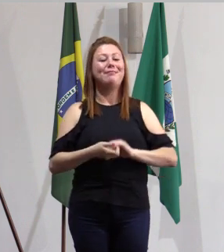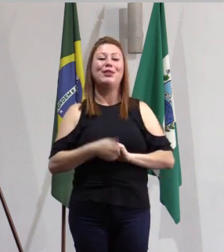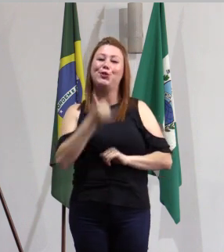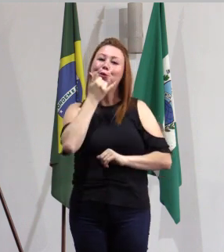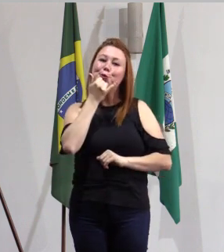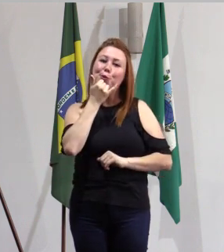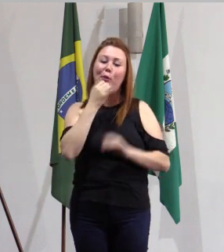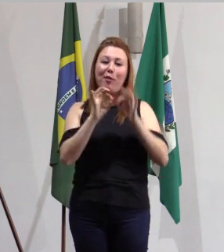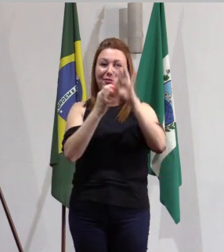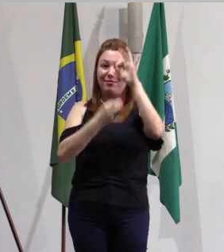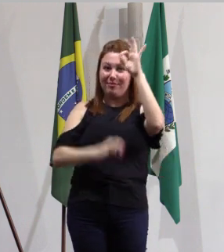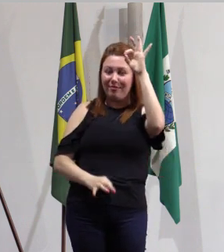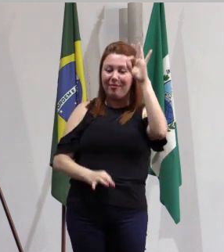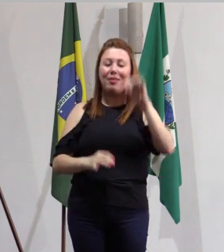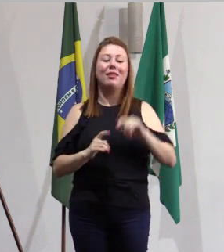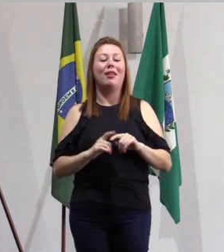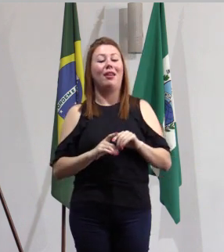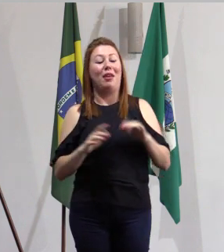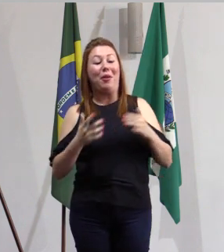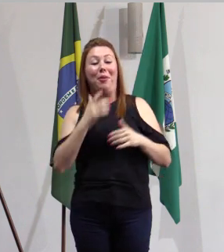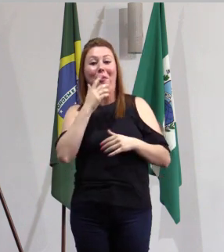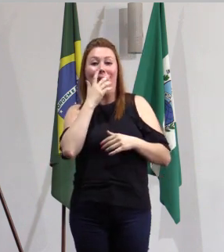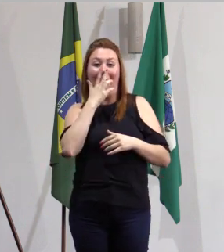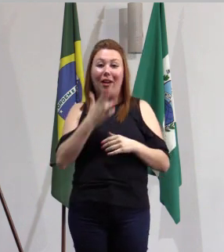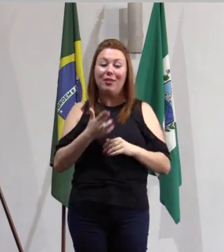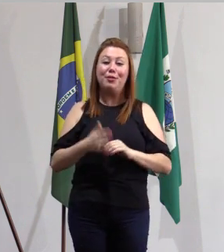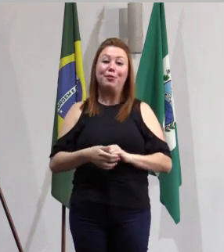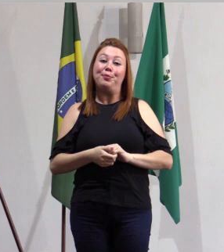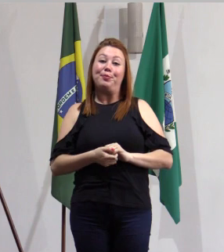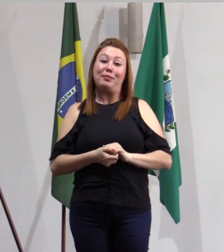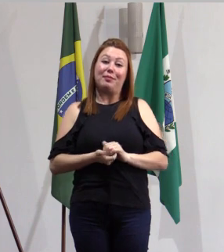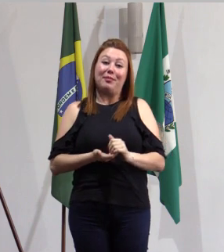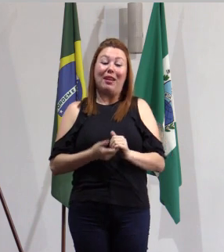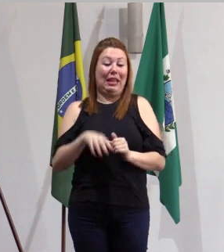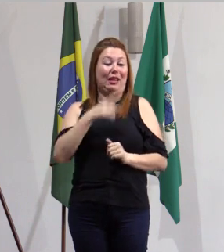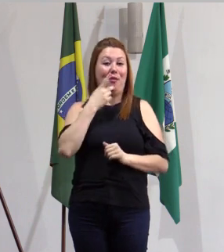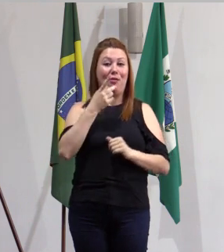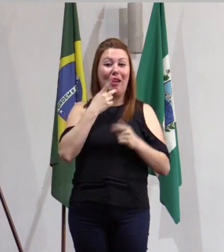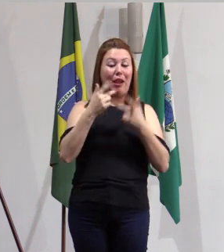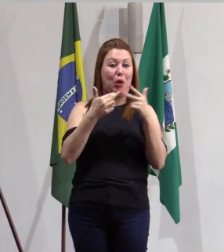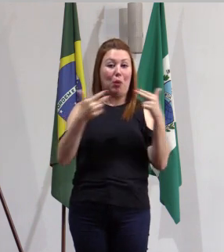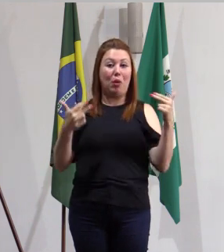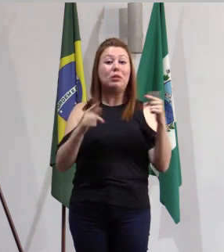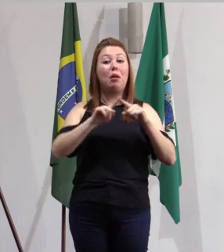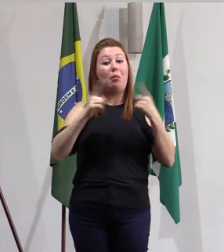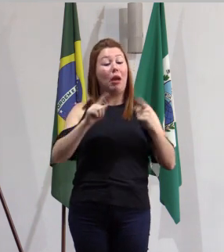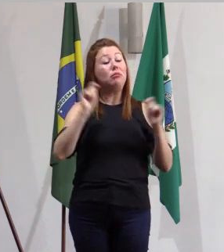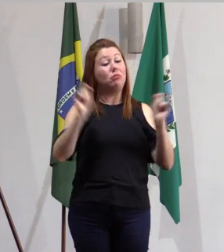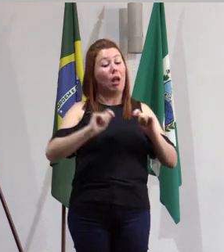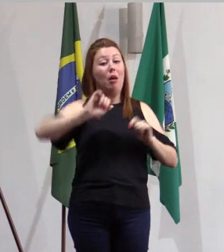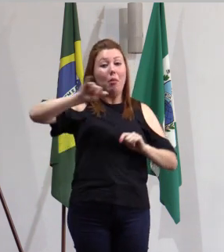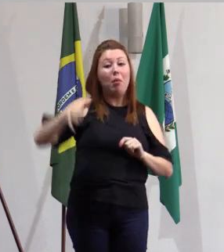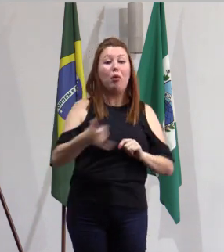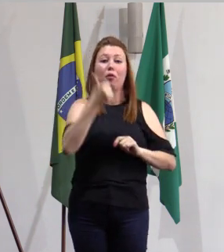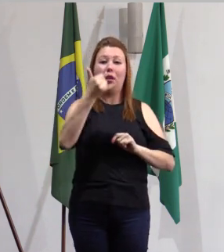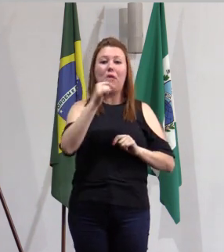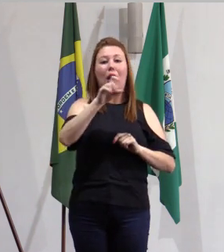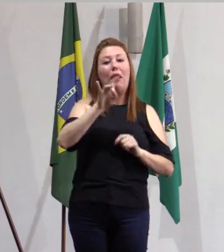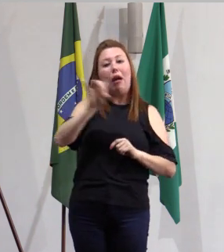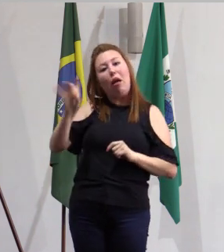ter me delongado, talvez eu tenha colocado enfim, questões que possam ser aproveitadas no debate